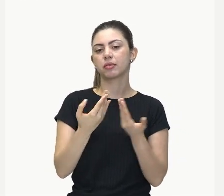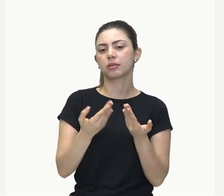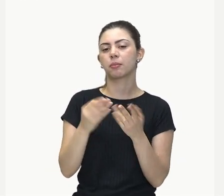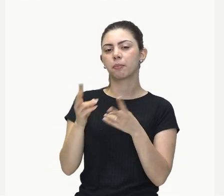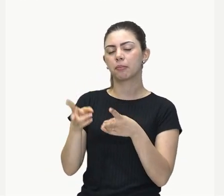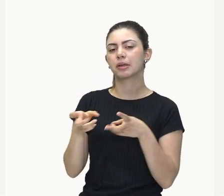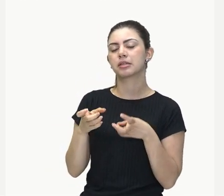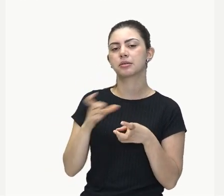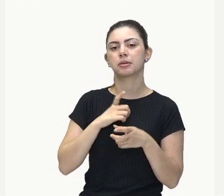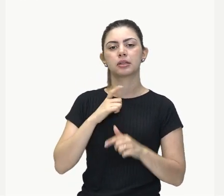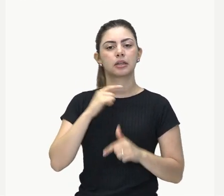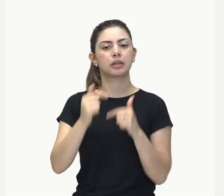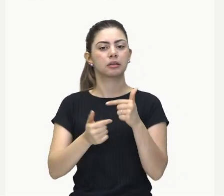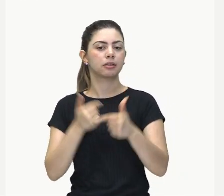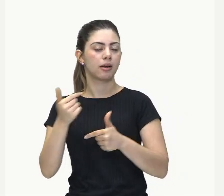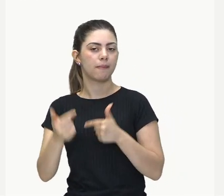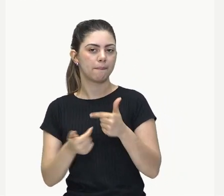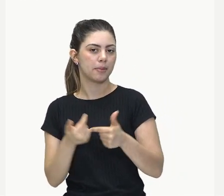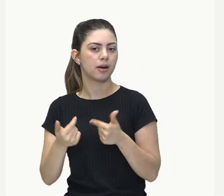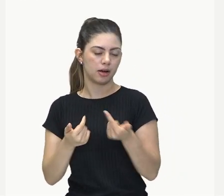esses trabalhos de